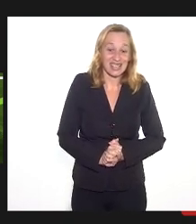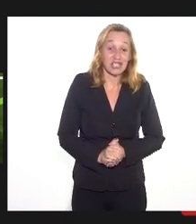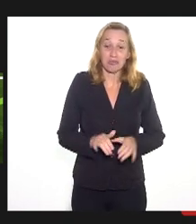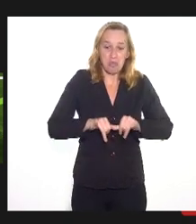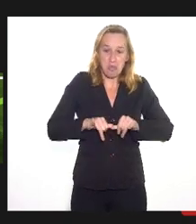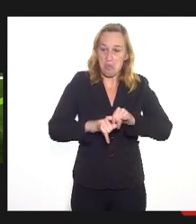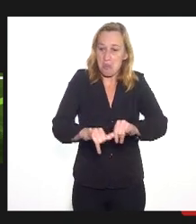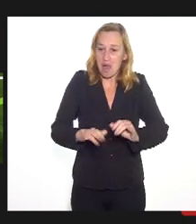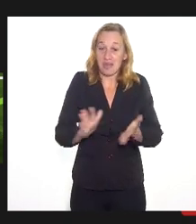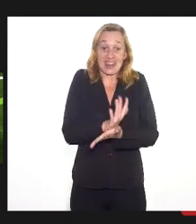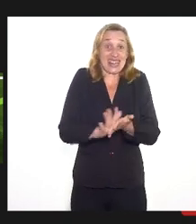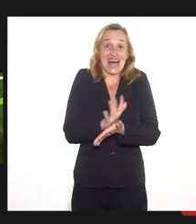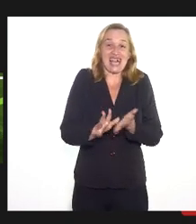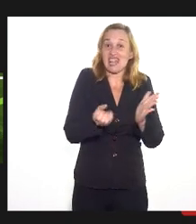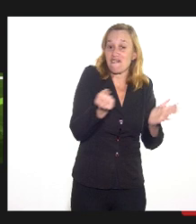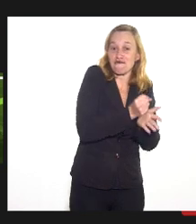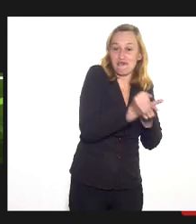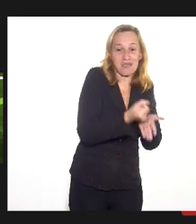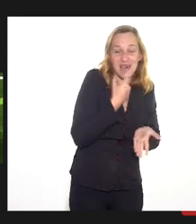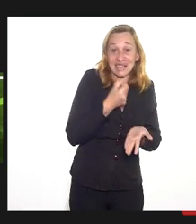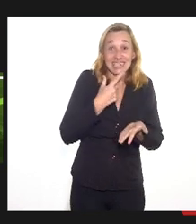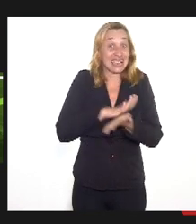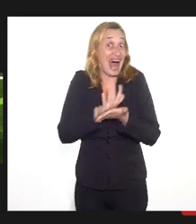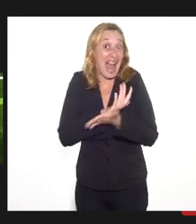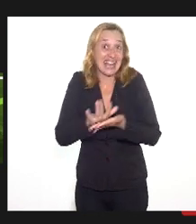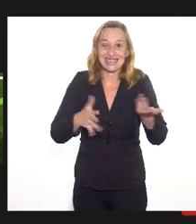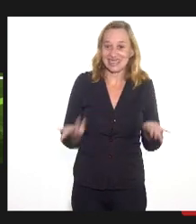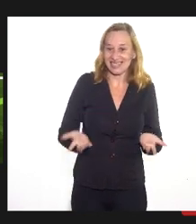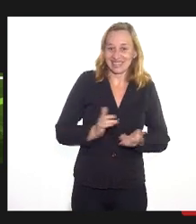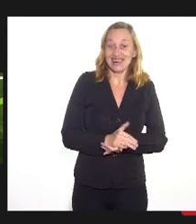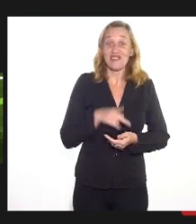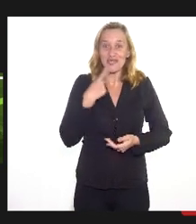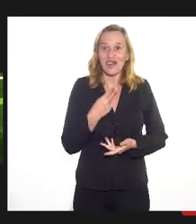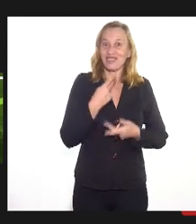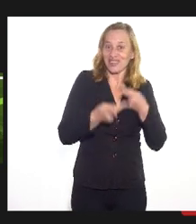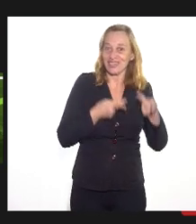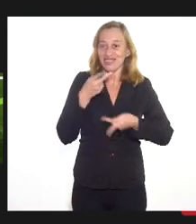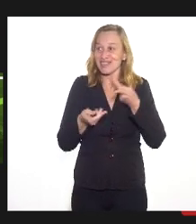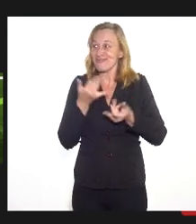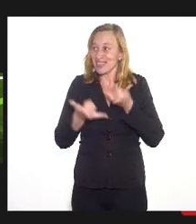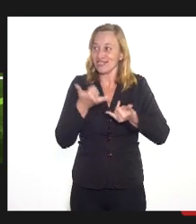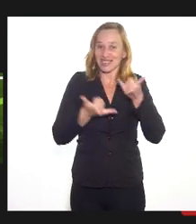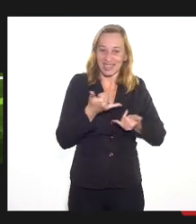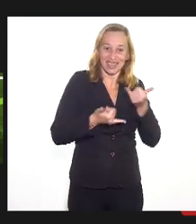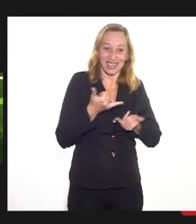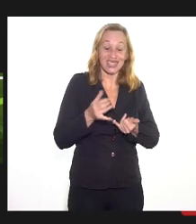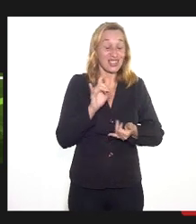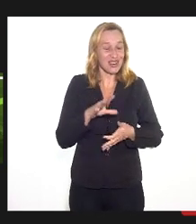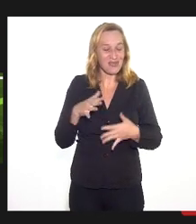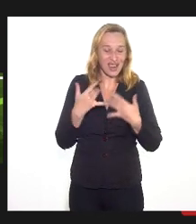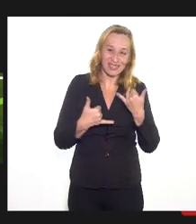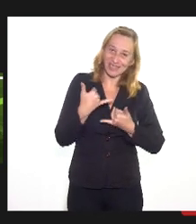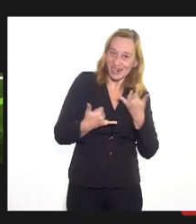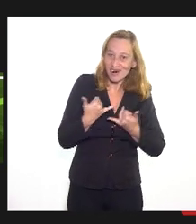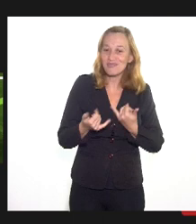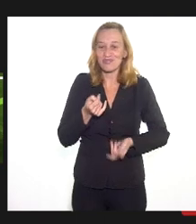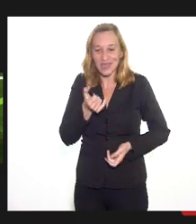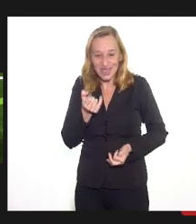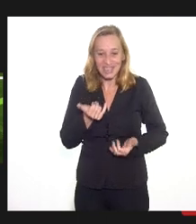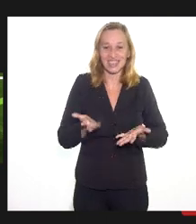supermercado perto, não tem farmácia, não tem sei o que lá. Eu fico assim, sabe? Isso aí é só para descontrair, eu sou assim